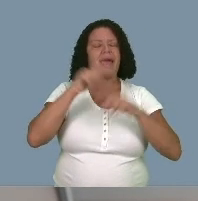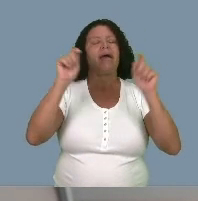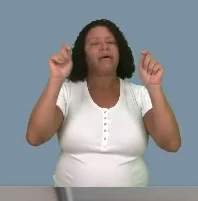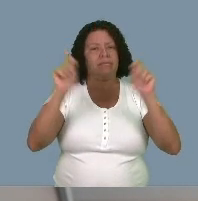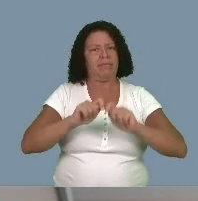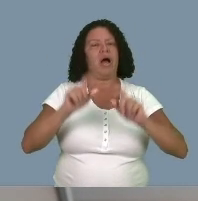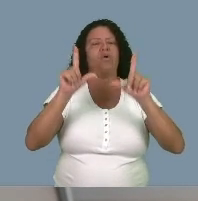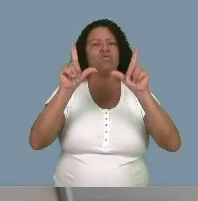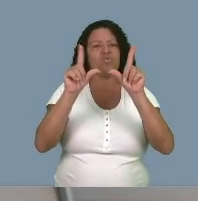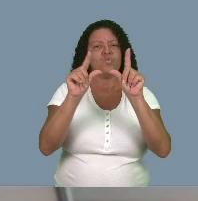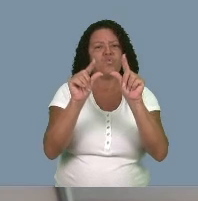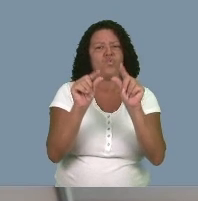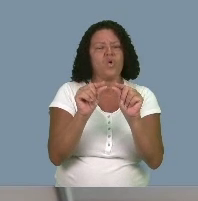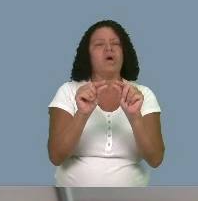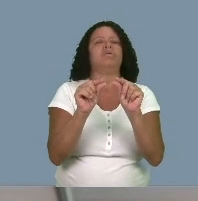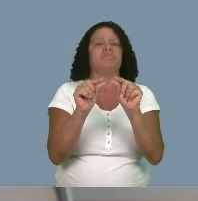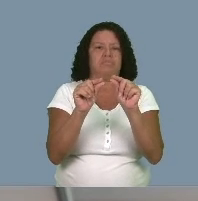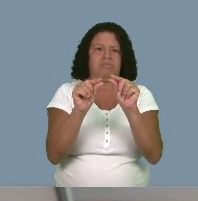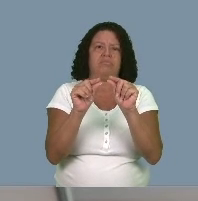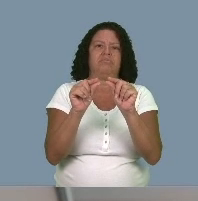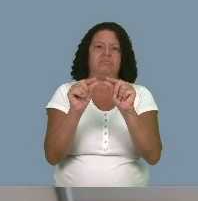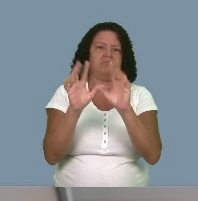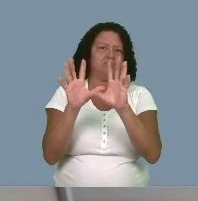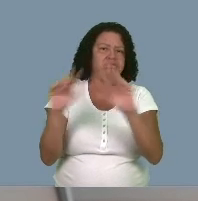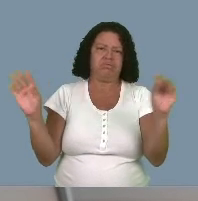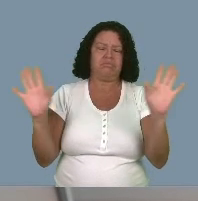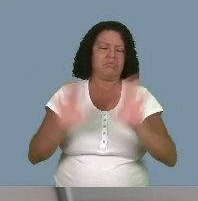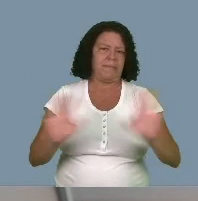de diminuir os seus efeitos e eliminá-lo.